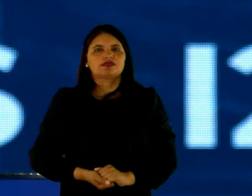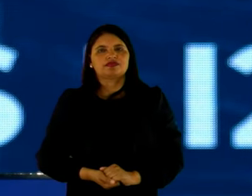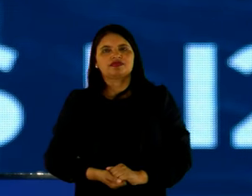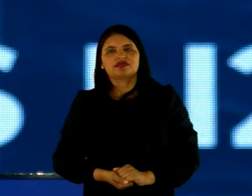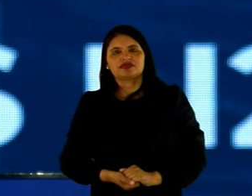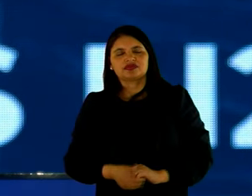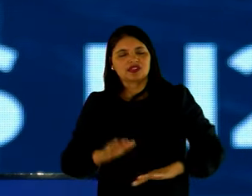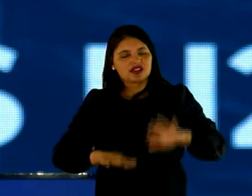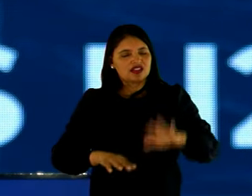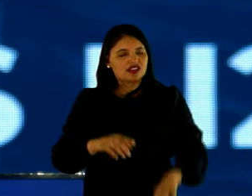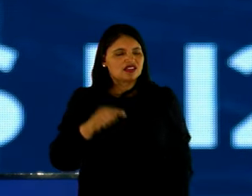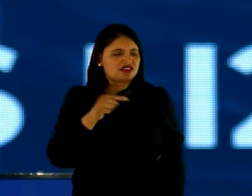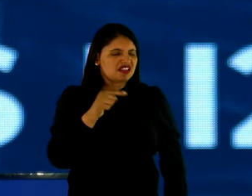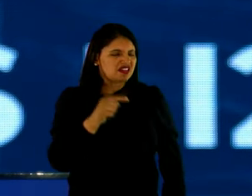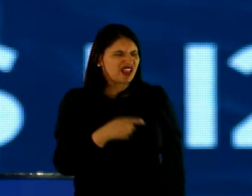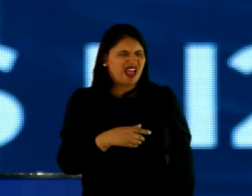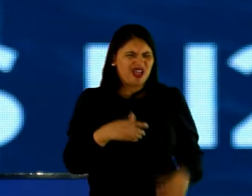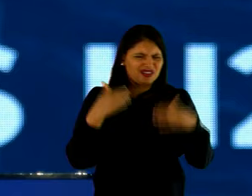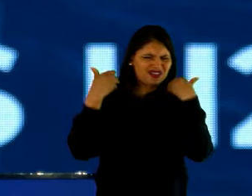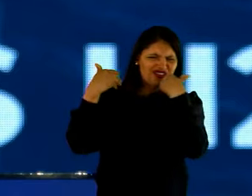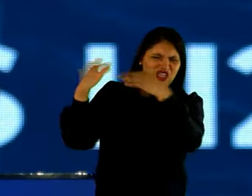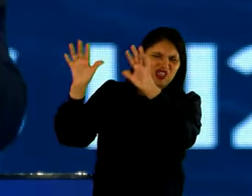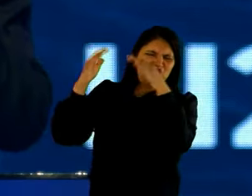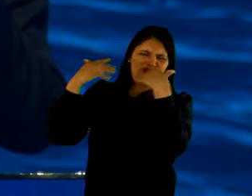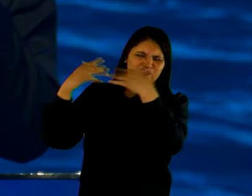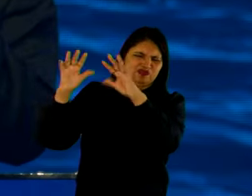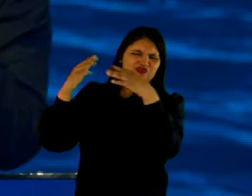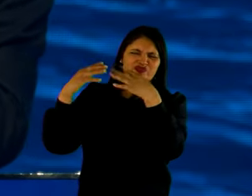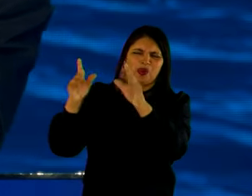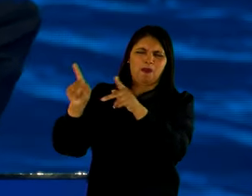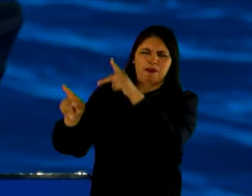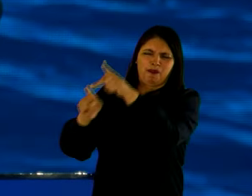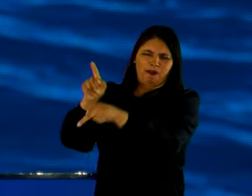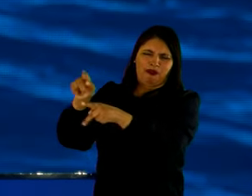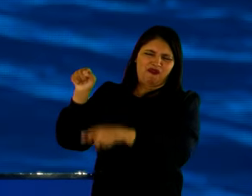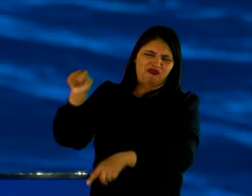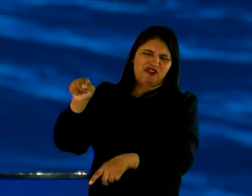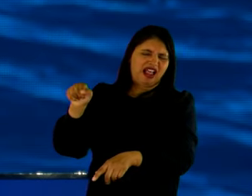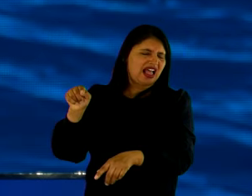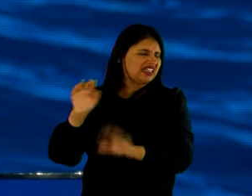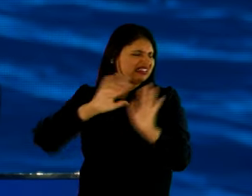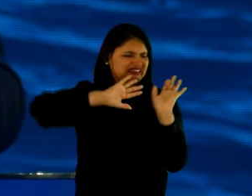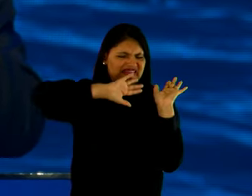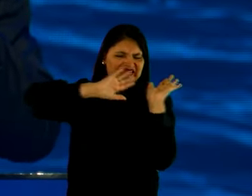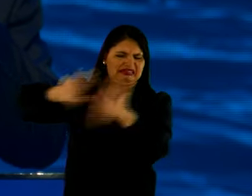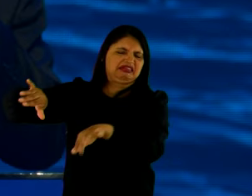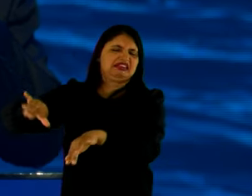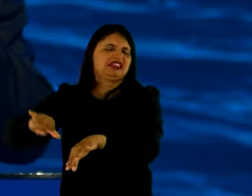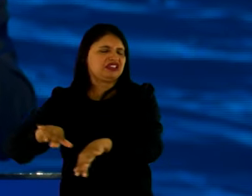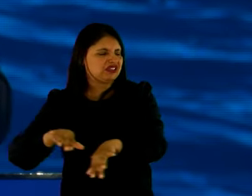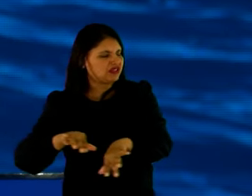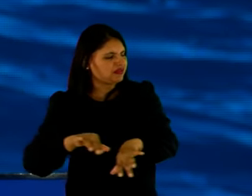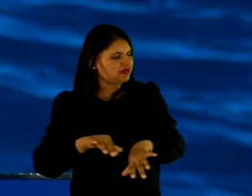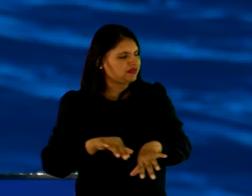Nínive. Eu quero me resguardar. Eu não quero ter misericórdia daquele povo.